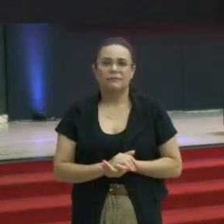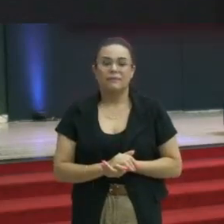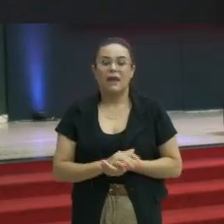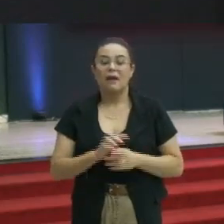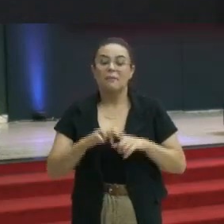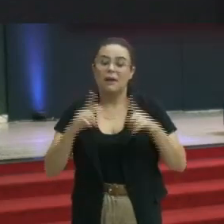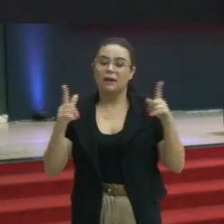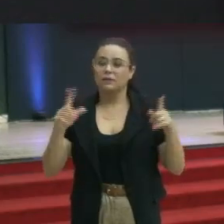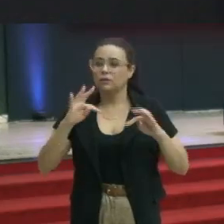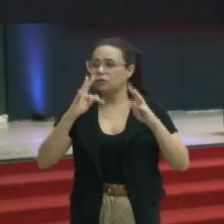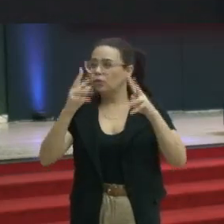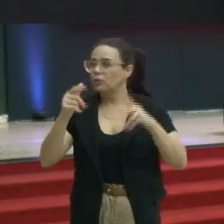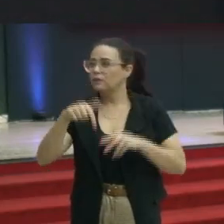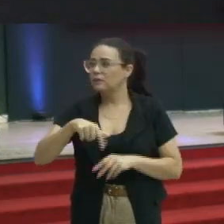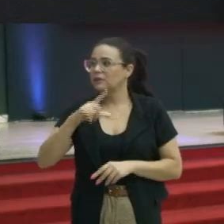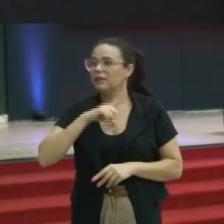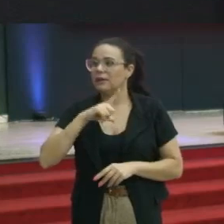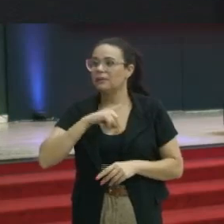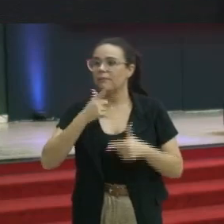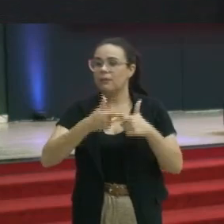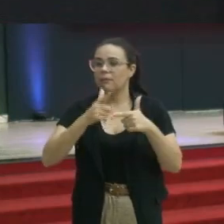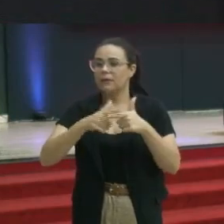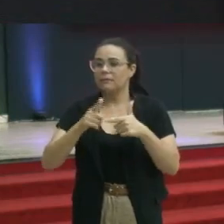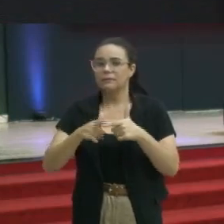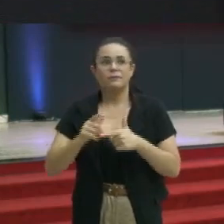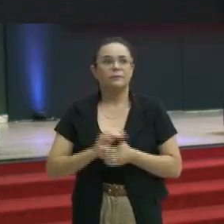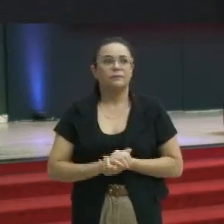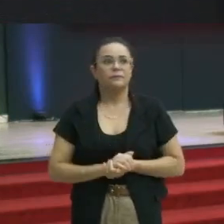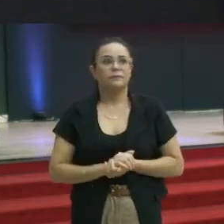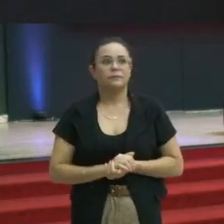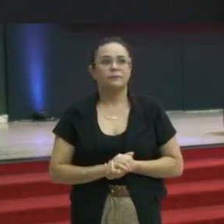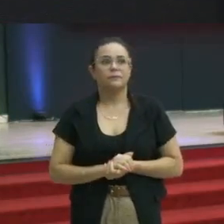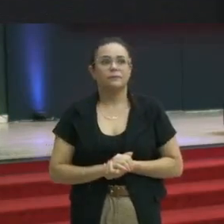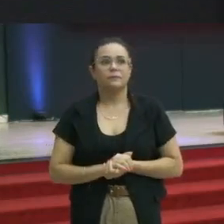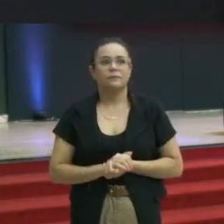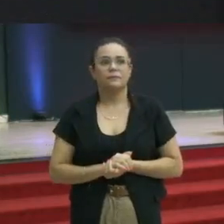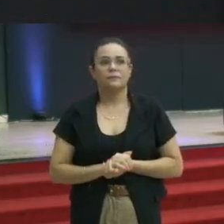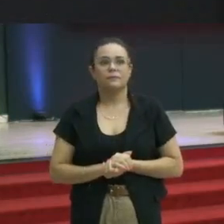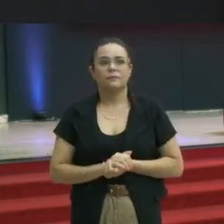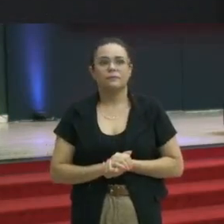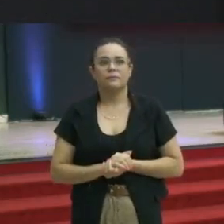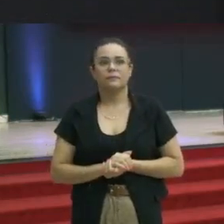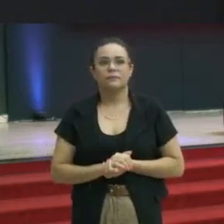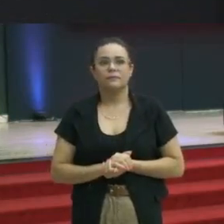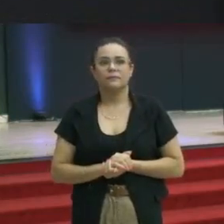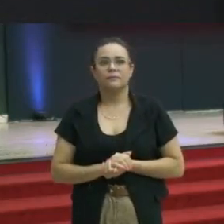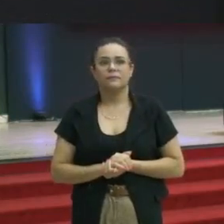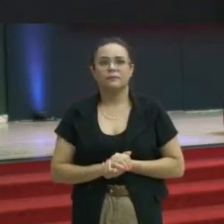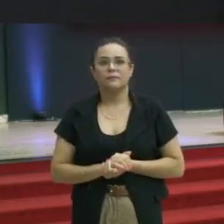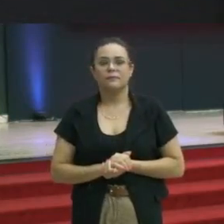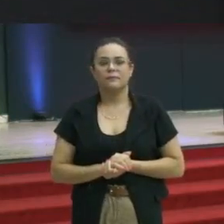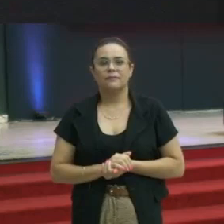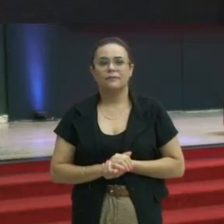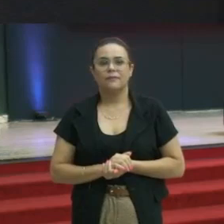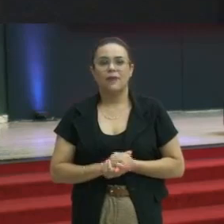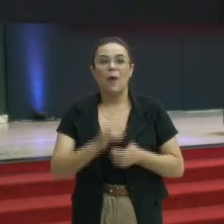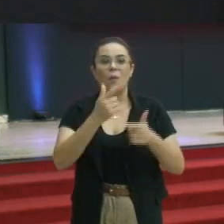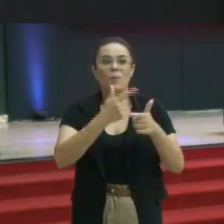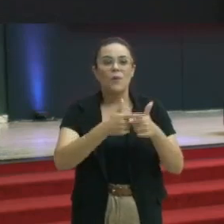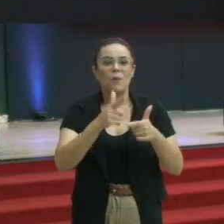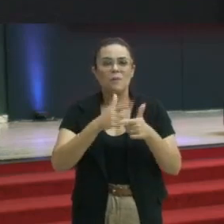problema. Mas o problema é o seguinte: não é ter problema, é